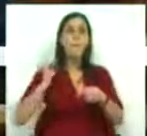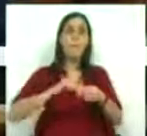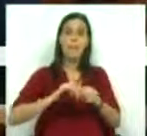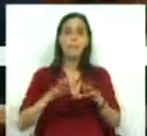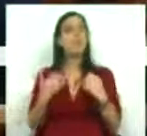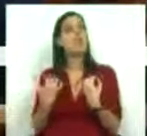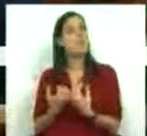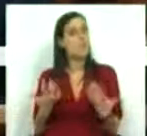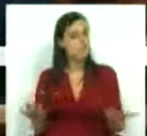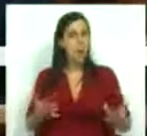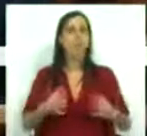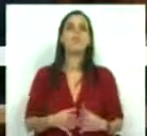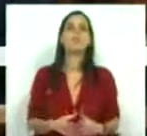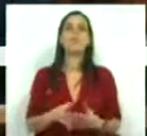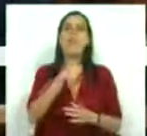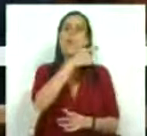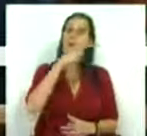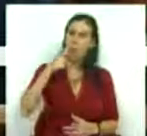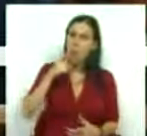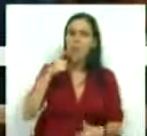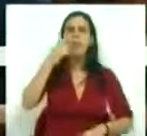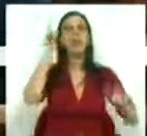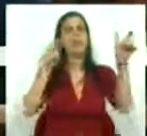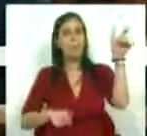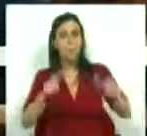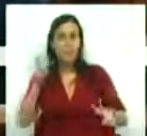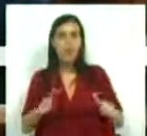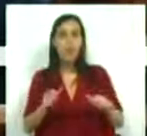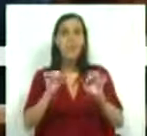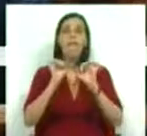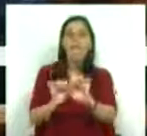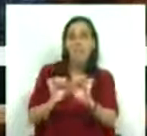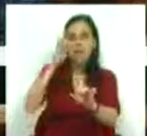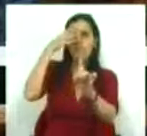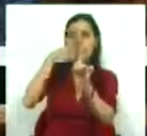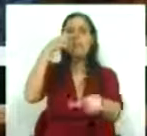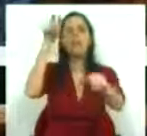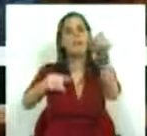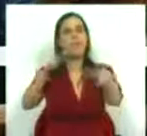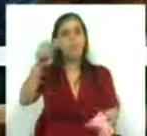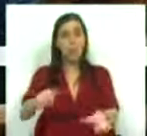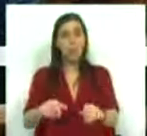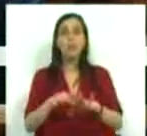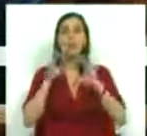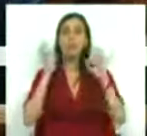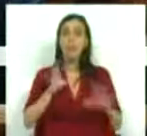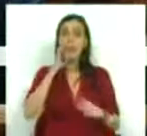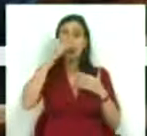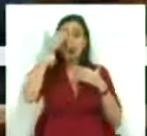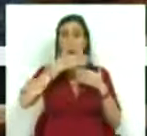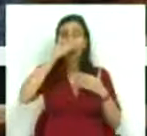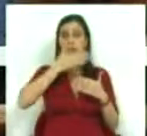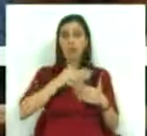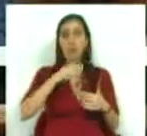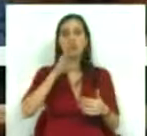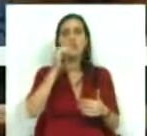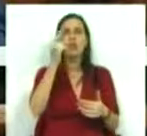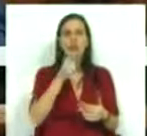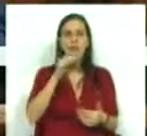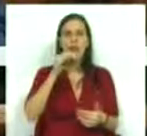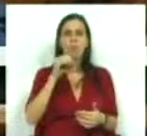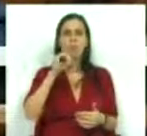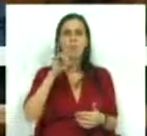parceiros sociais. Um compromisso das pessoas e para as pessoas. Como disse por estes dias Dom José